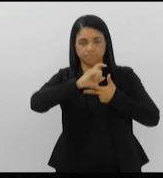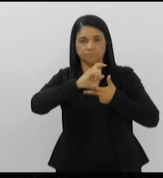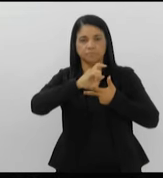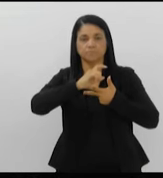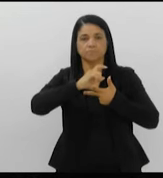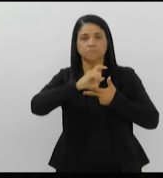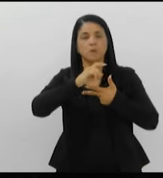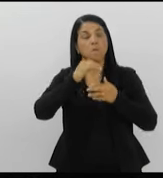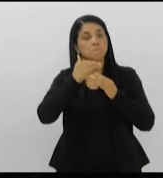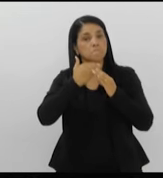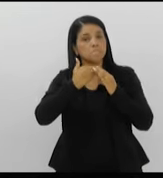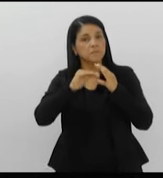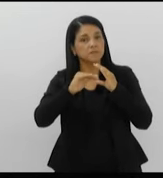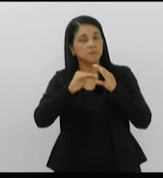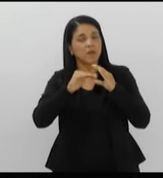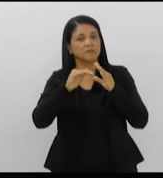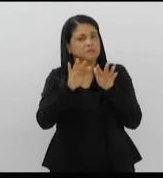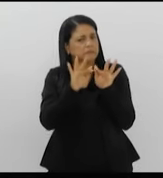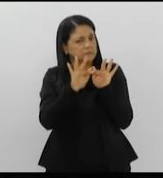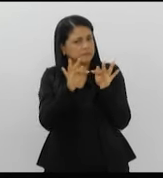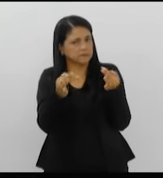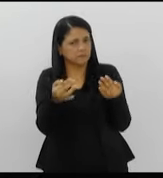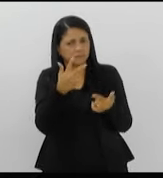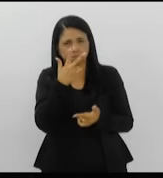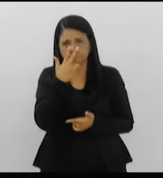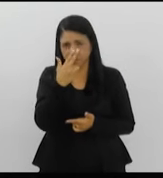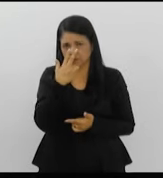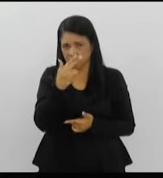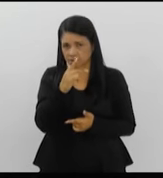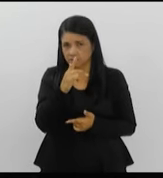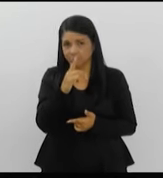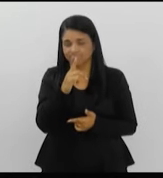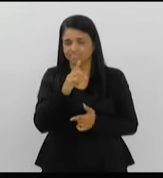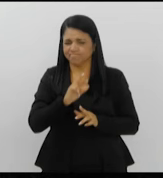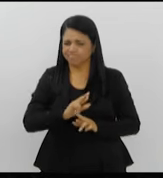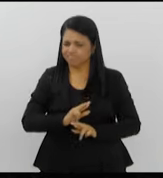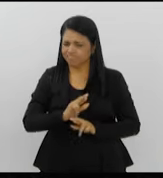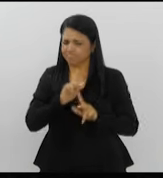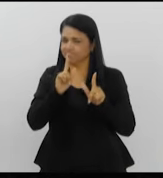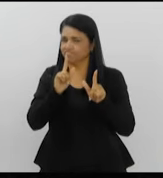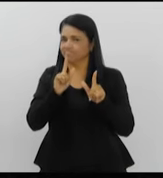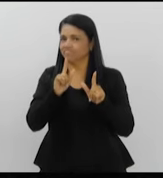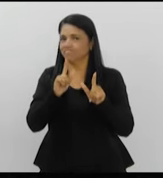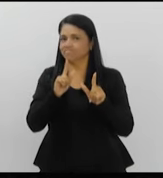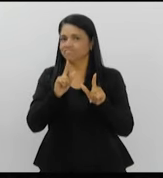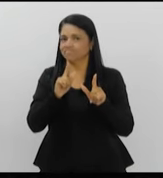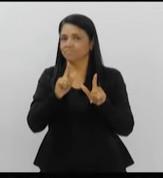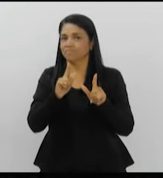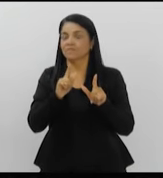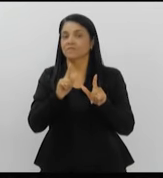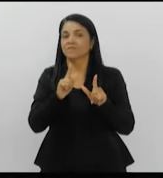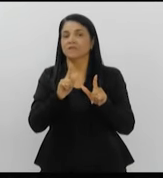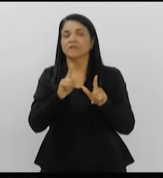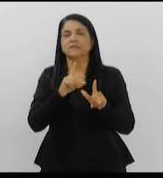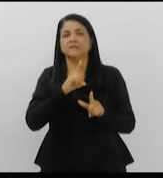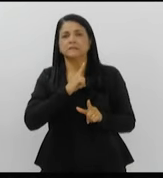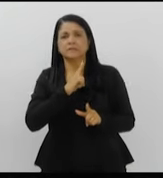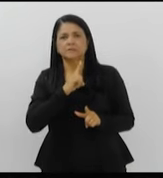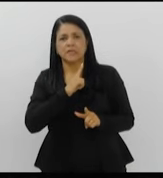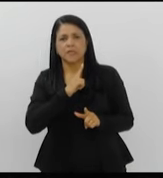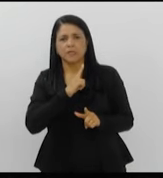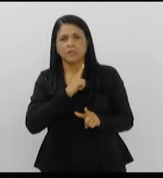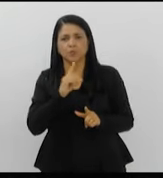Parece uma mensagem muito simples, mas não o é, porque só tem